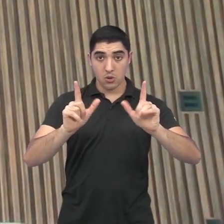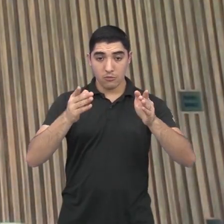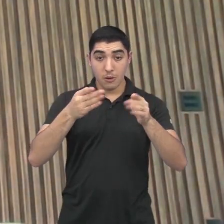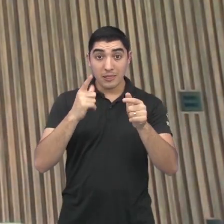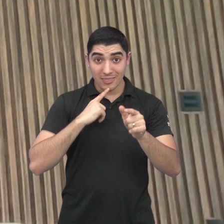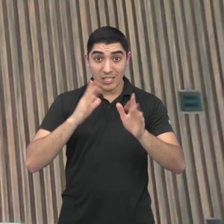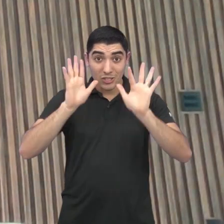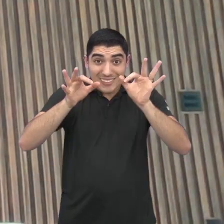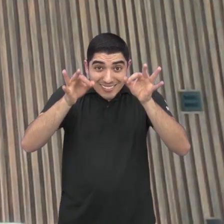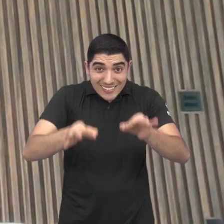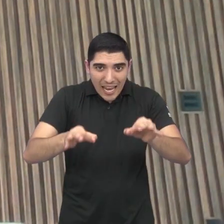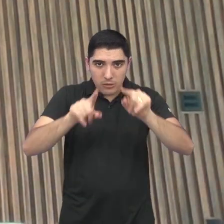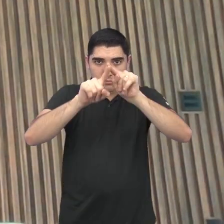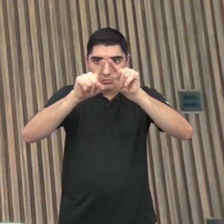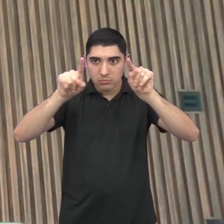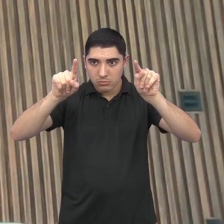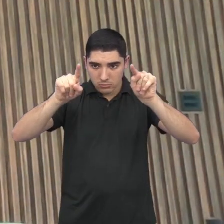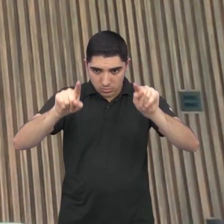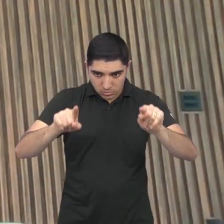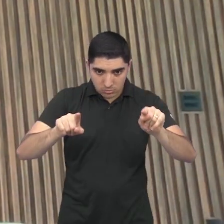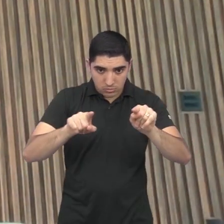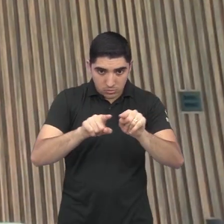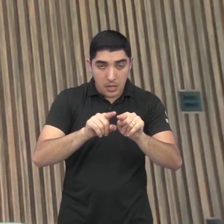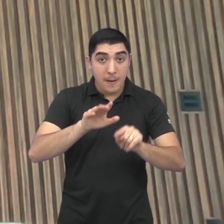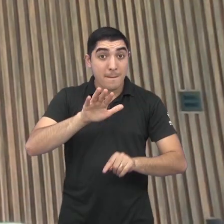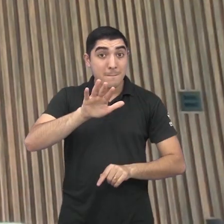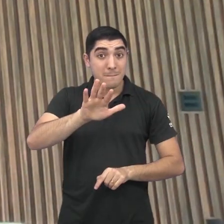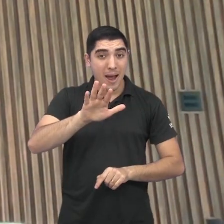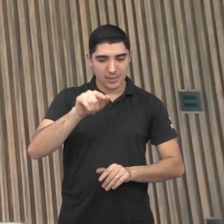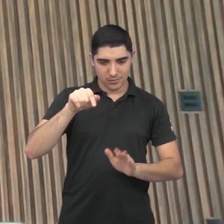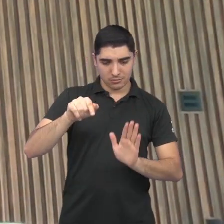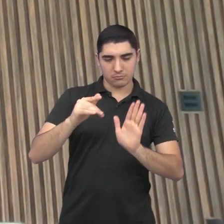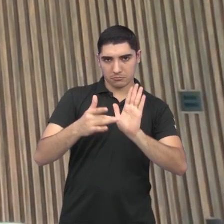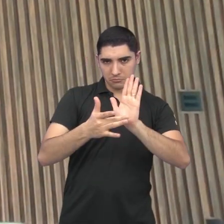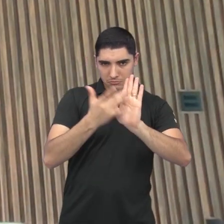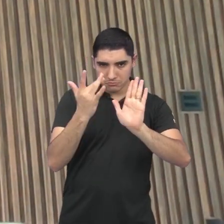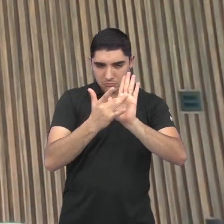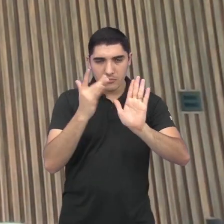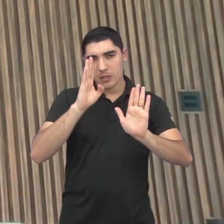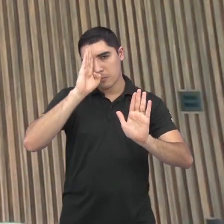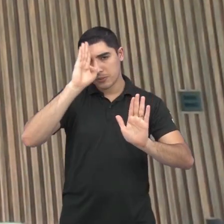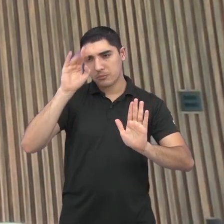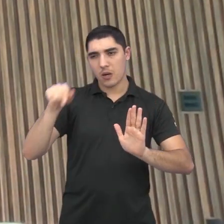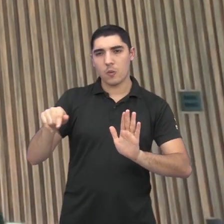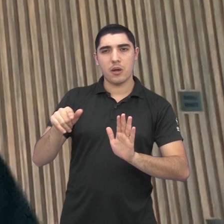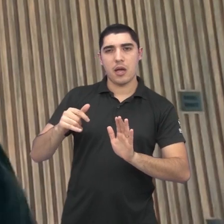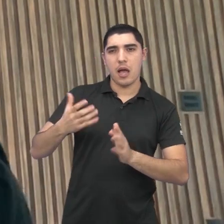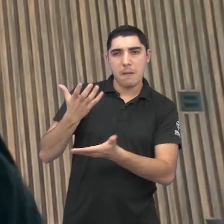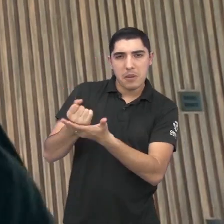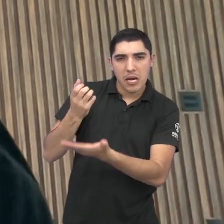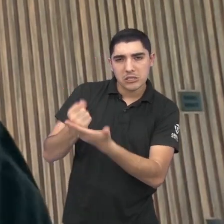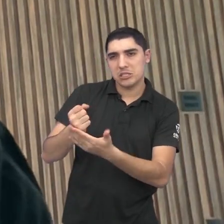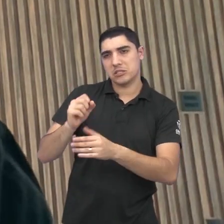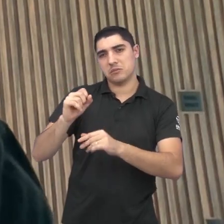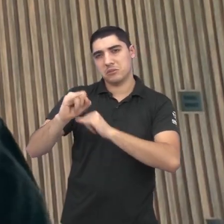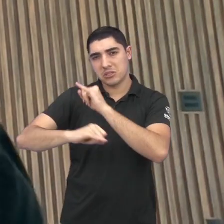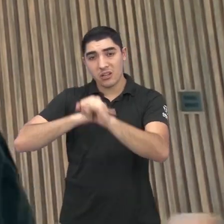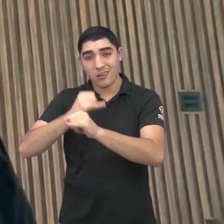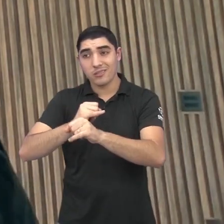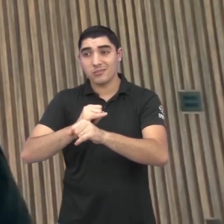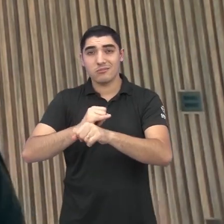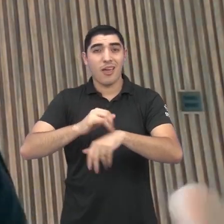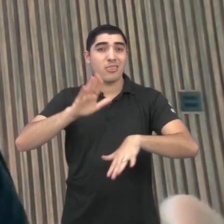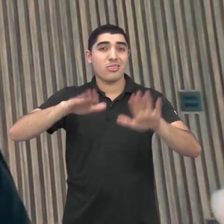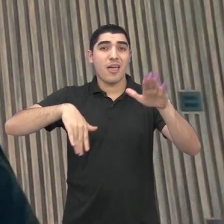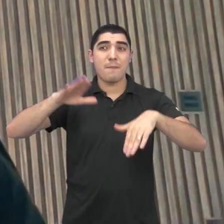né? Na tela, no digital, principalmente na internet e nos aplicativos, as telas têm tamanhos diversos. Então,